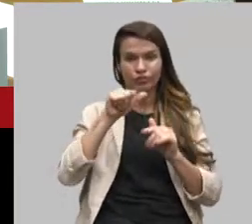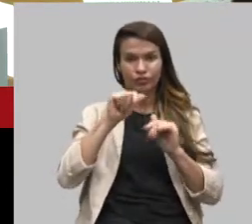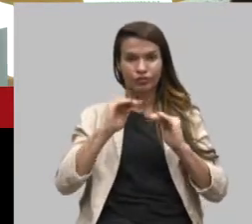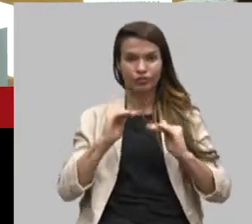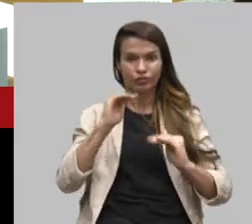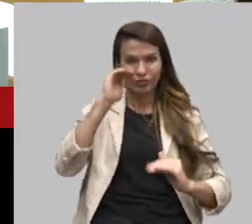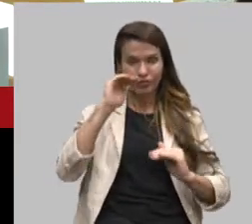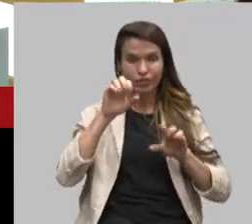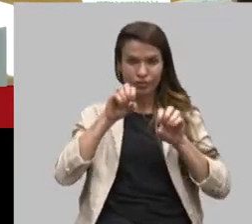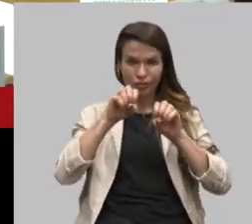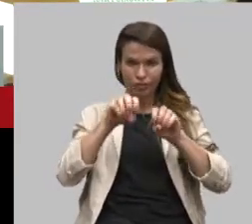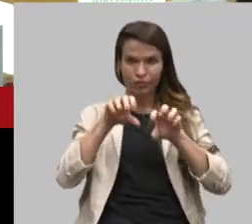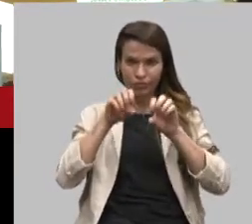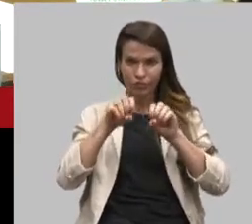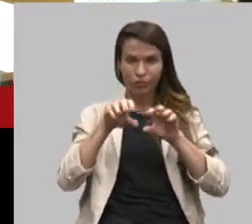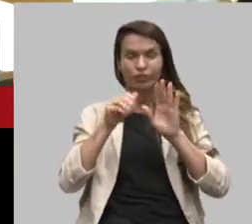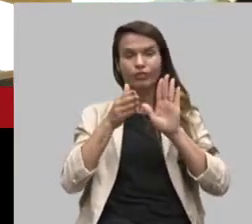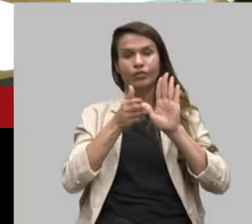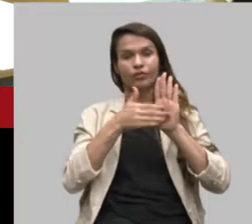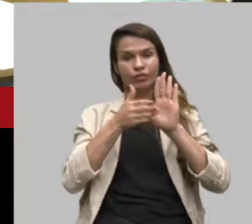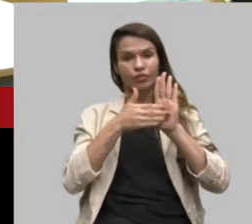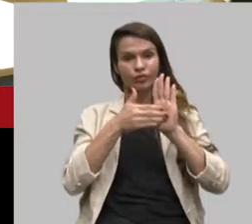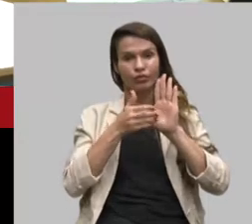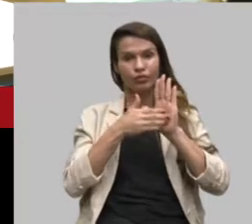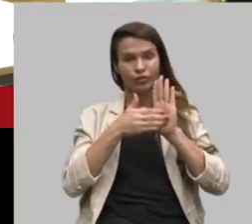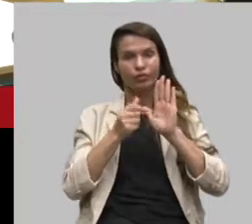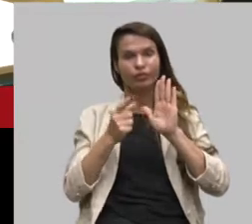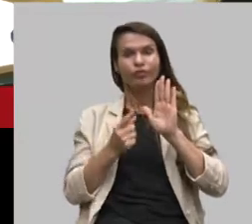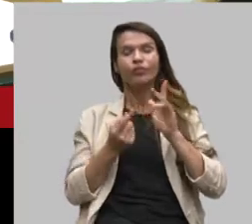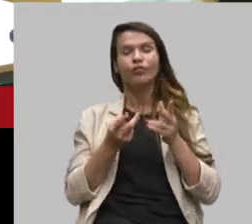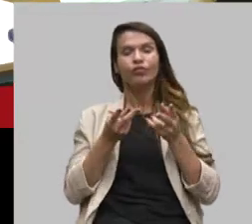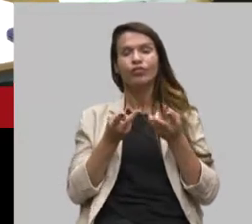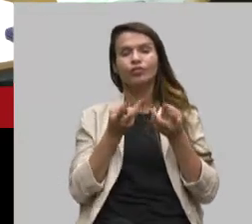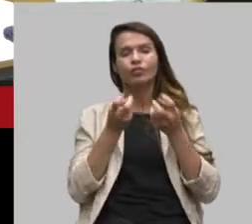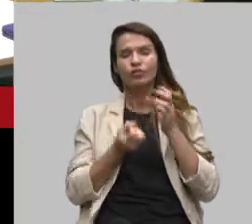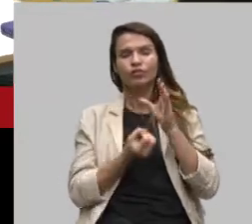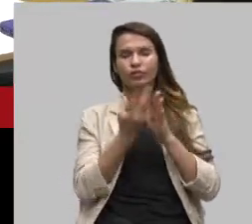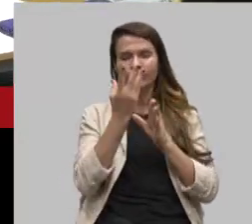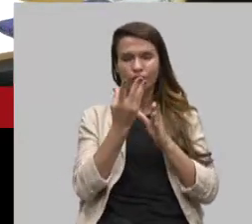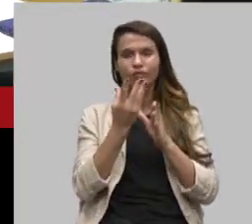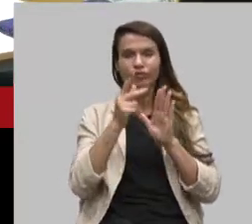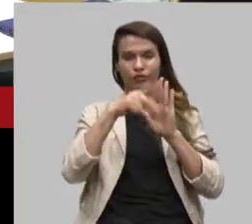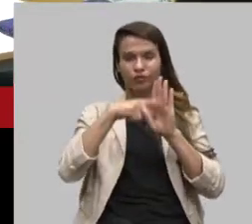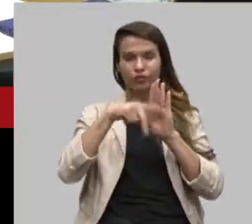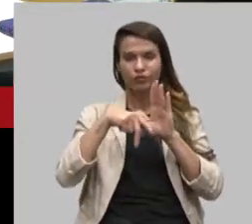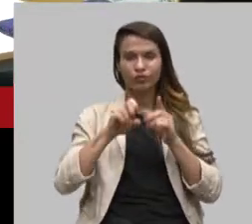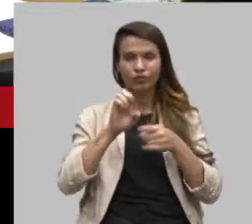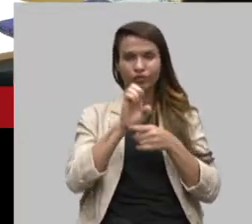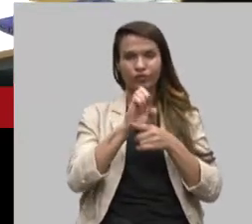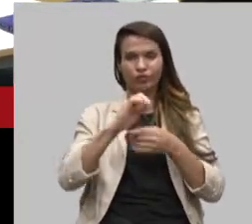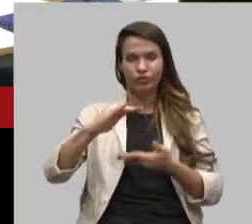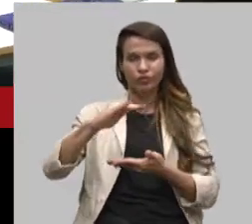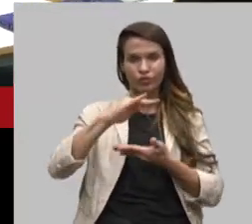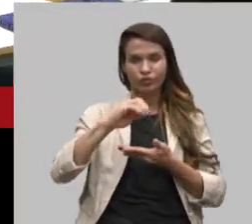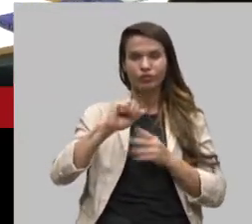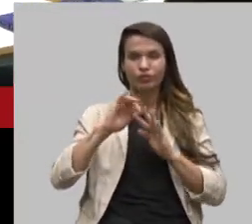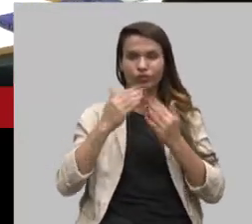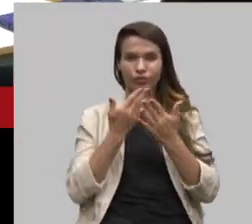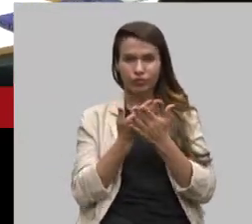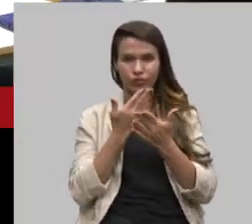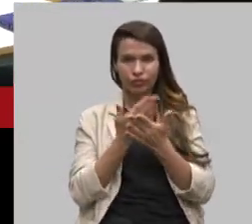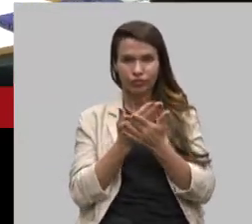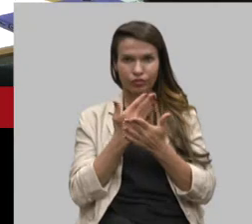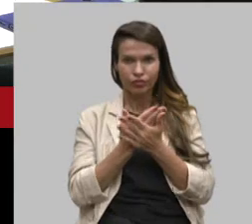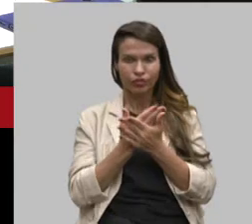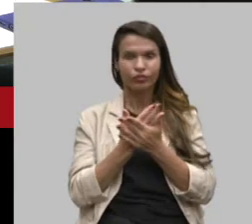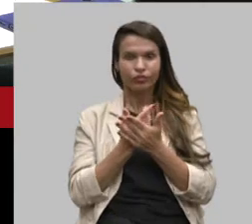Educacional a proposta visação do programa estual o nome chamado PEC Visa reduzir